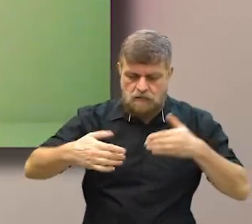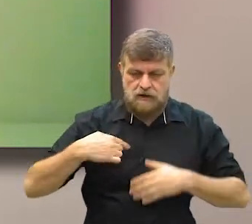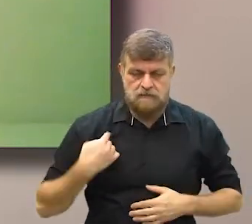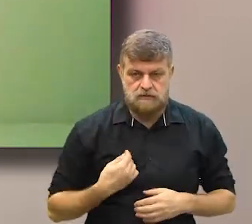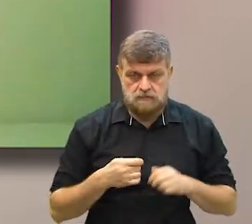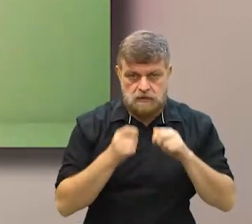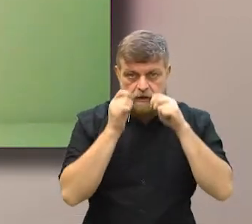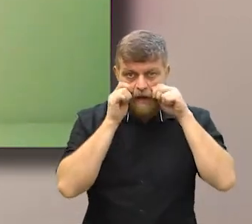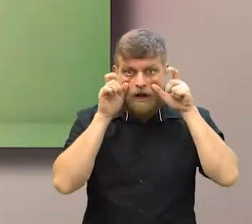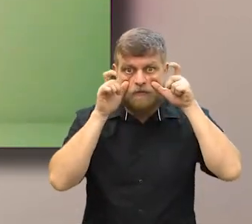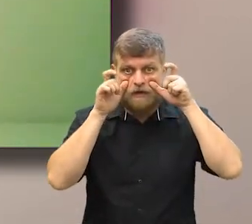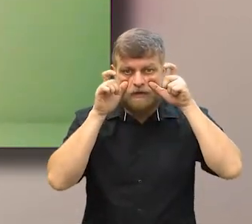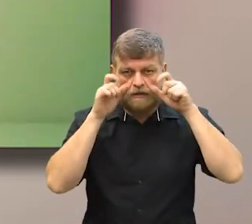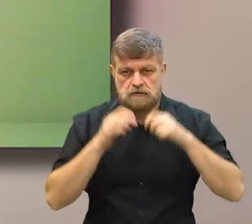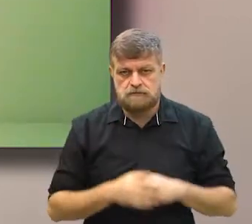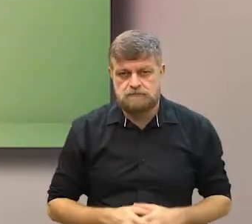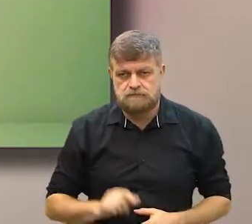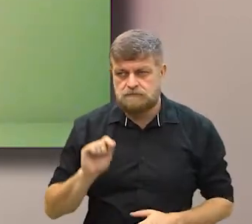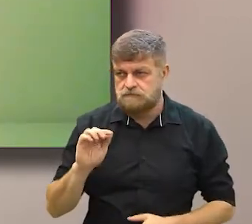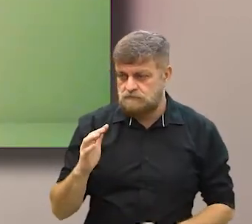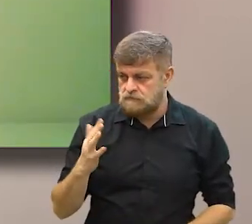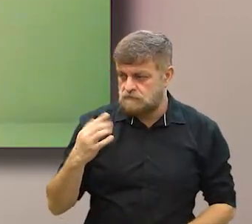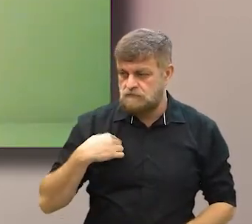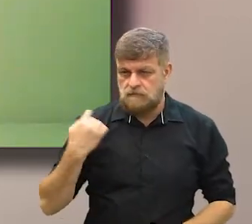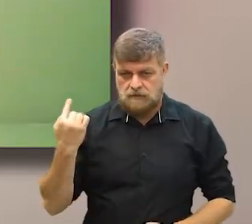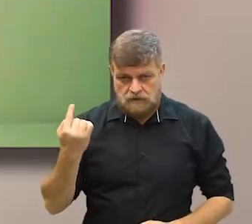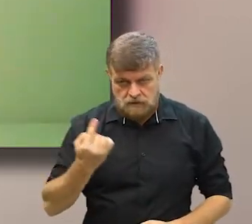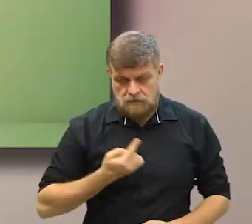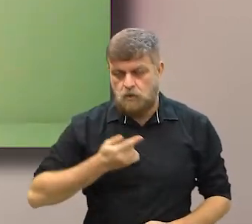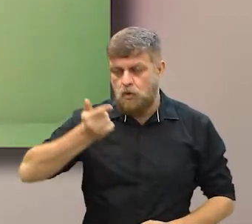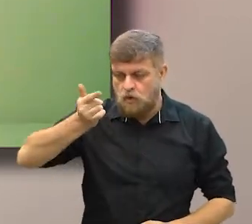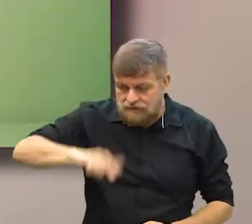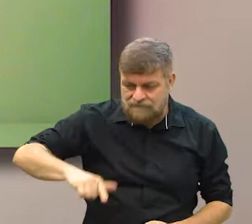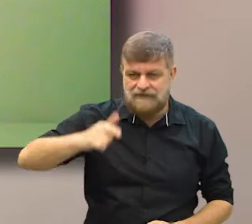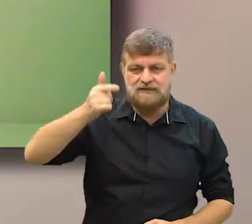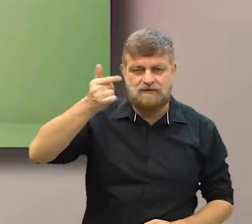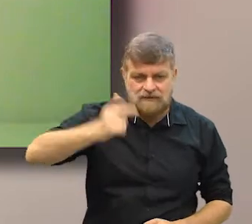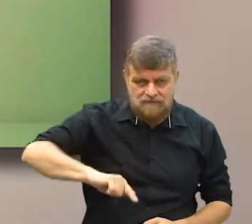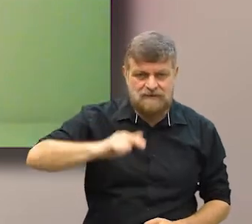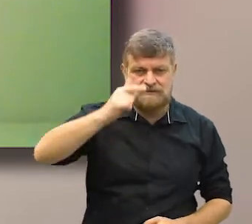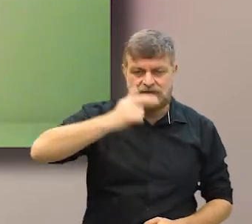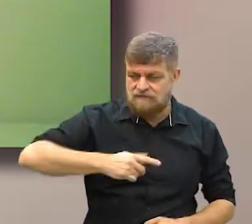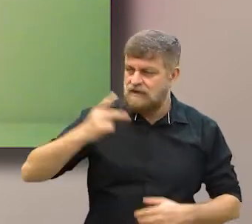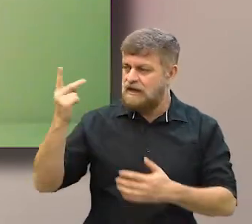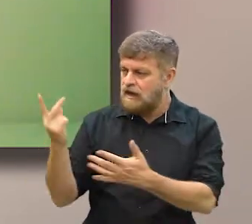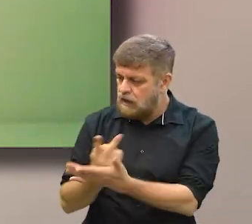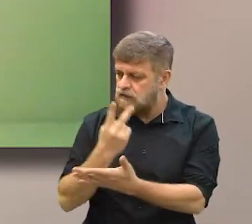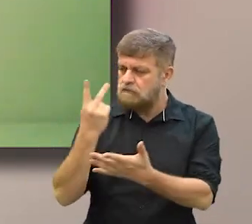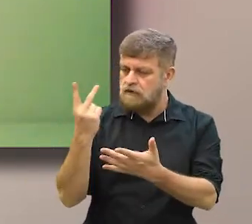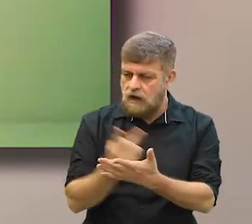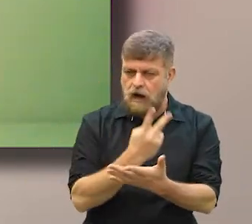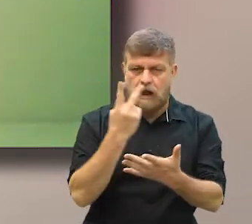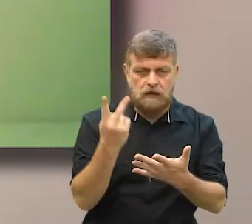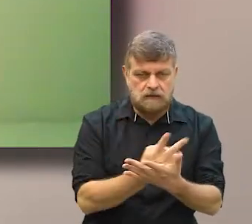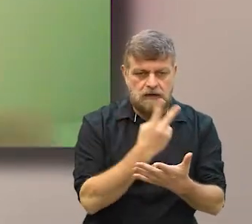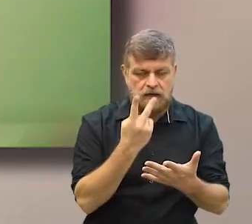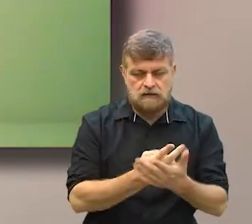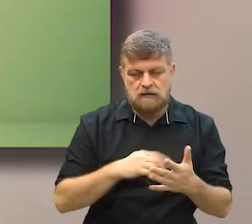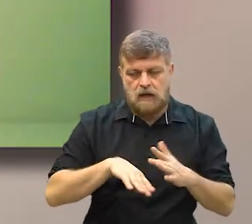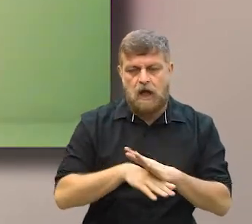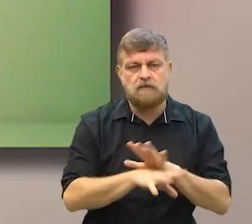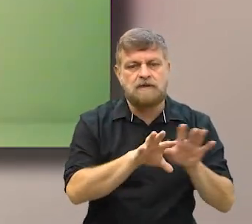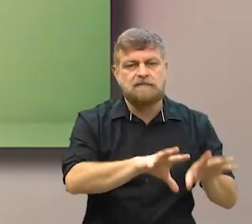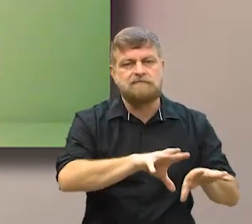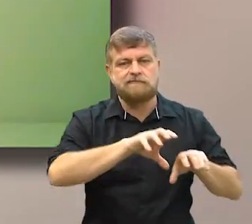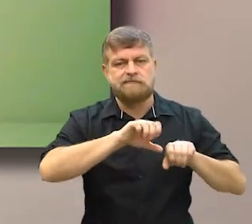um lugar para ficarmos acordados. E aí começamos a repetir esse comportamento errado e acabamos